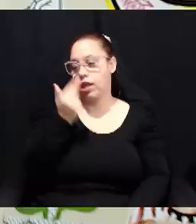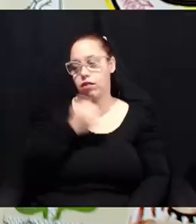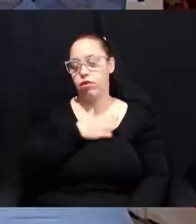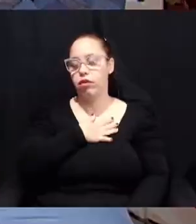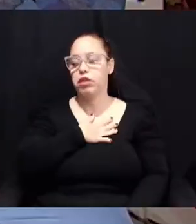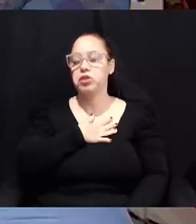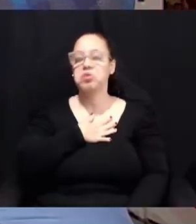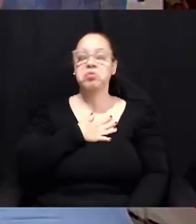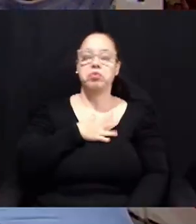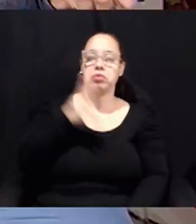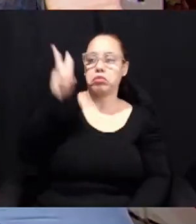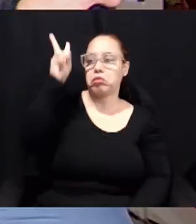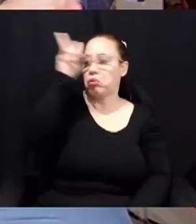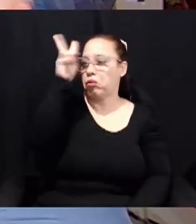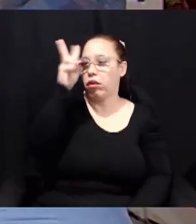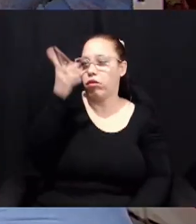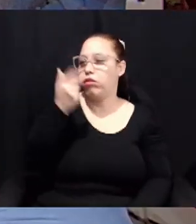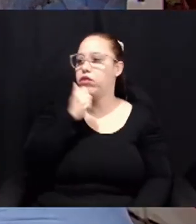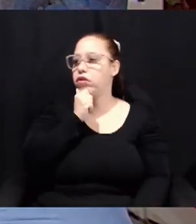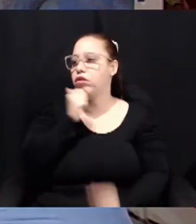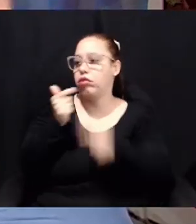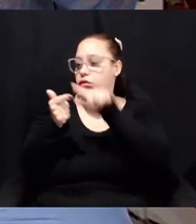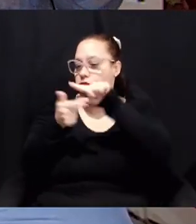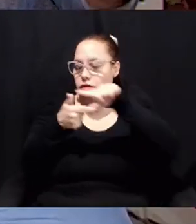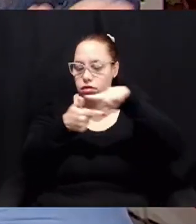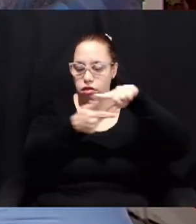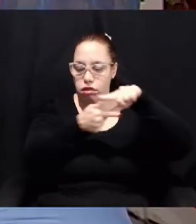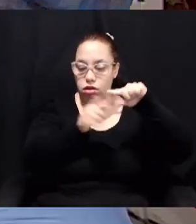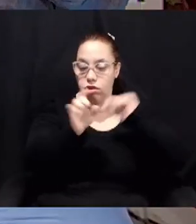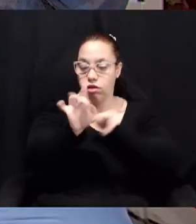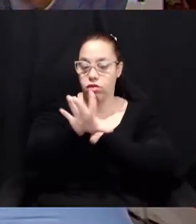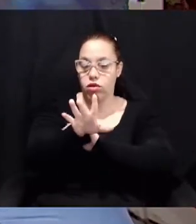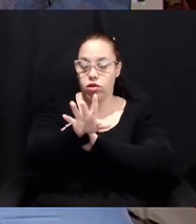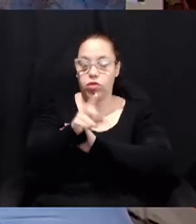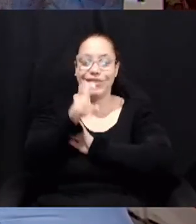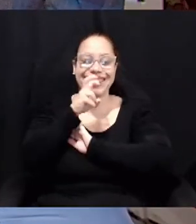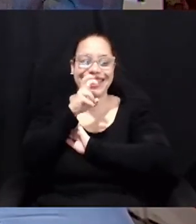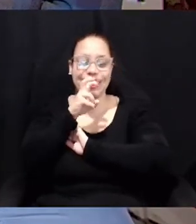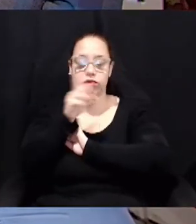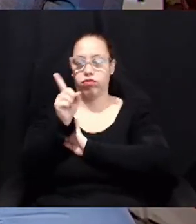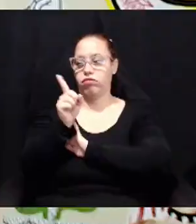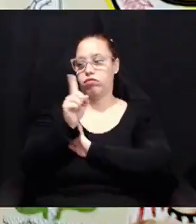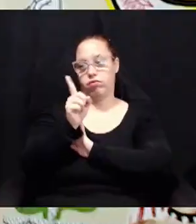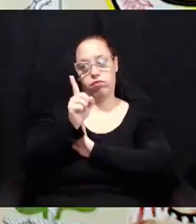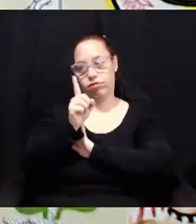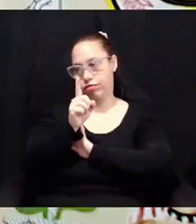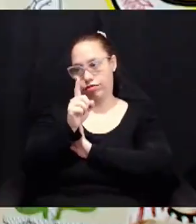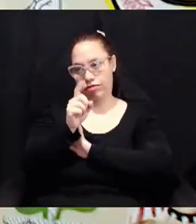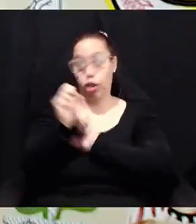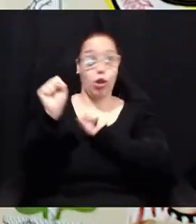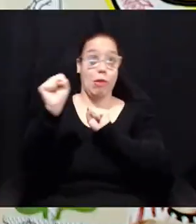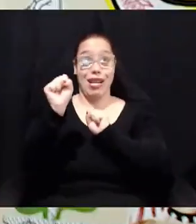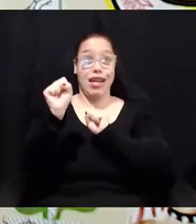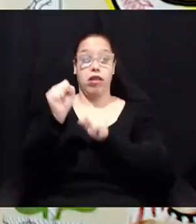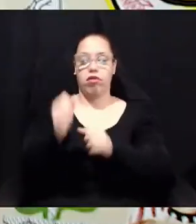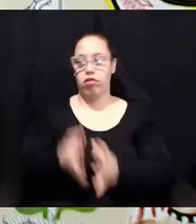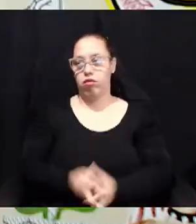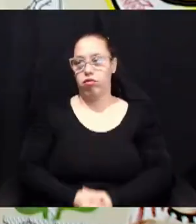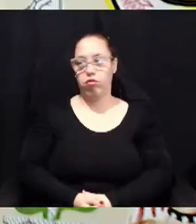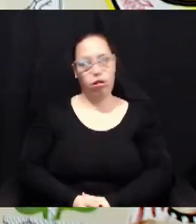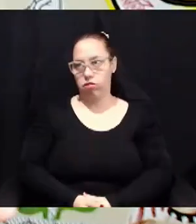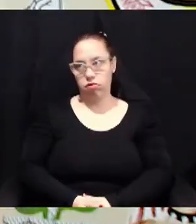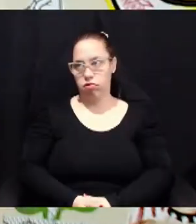é só Turma da Mônica, é só super-herói. E não tem